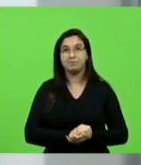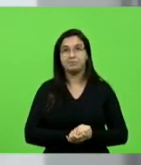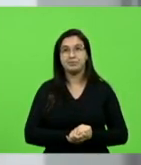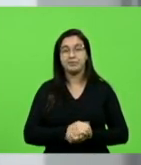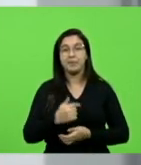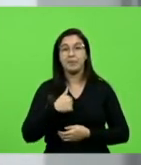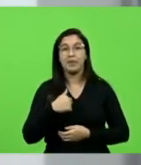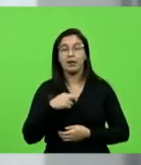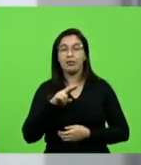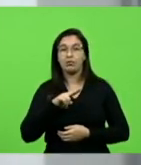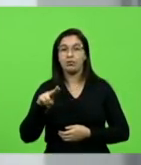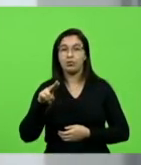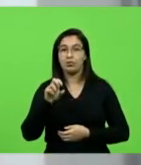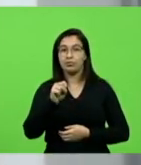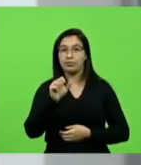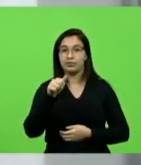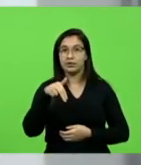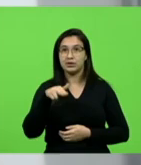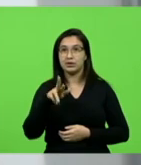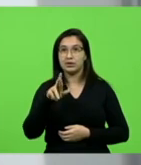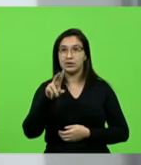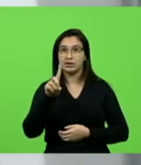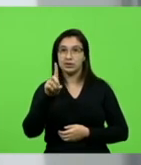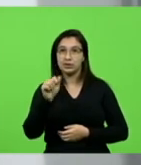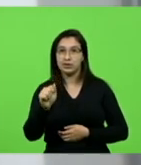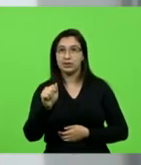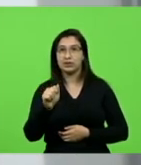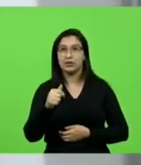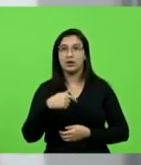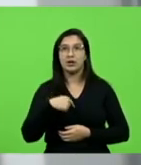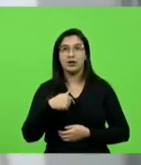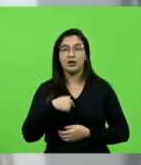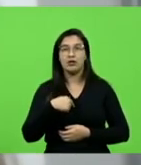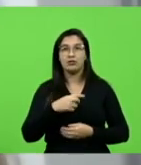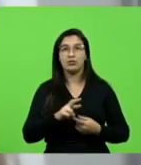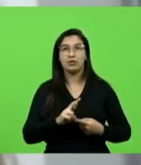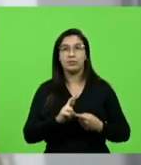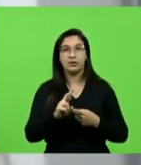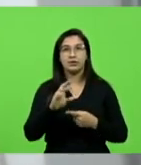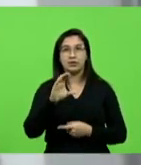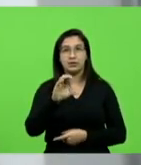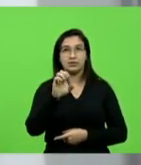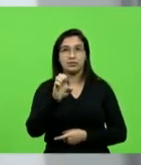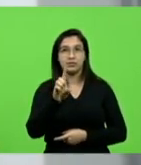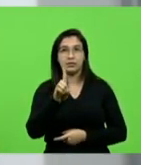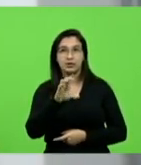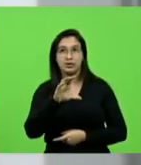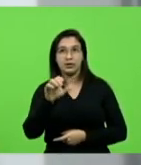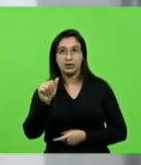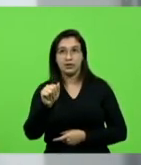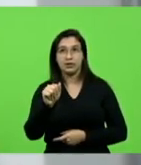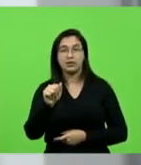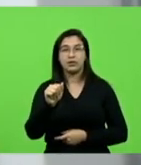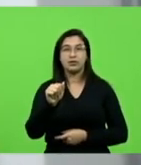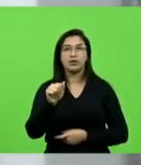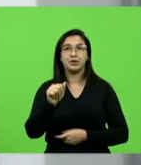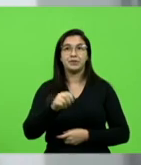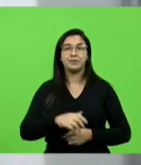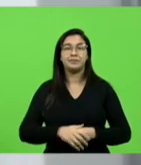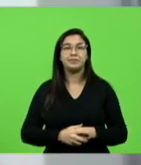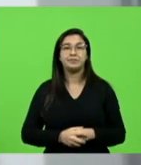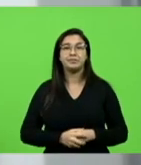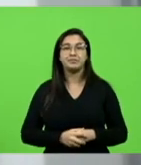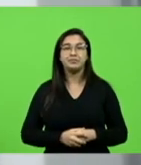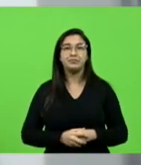Sandra Nazário e estou aqui representando o SEDCA, o Conselho Estadual dos Direitos da Criança e do Adolescente.